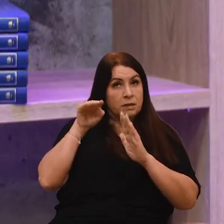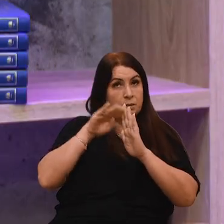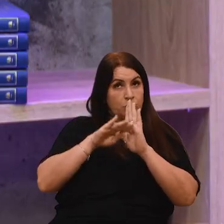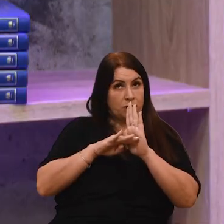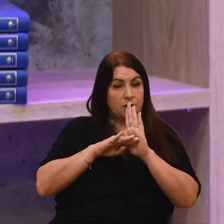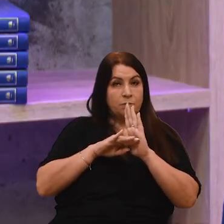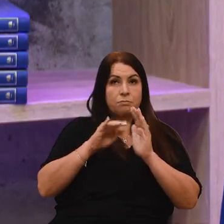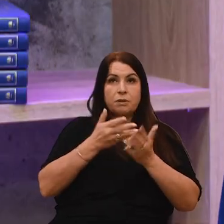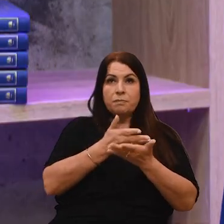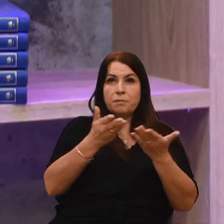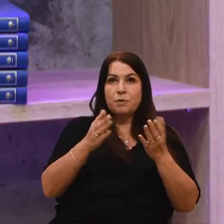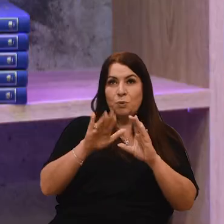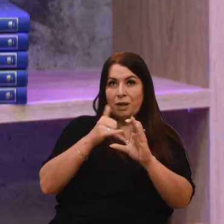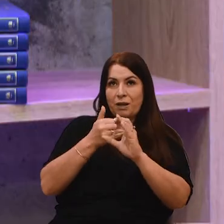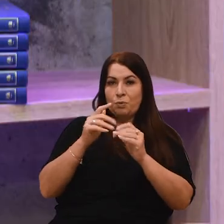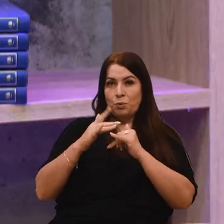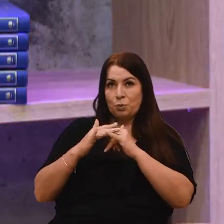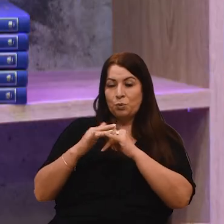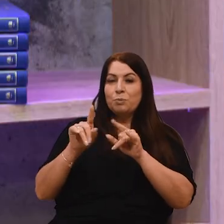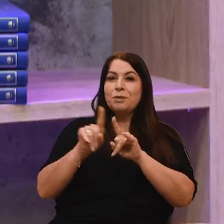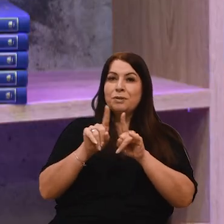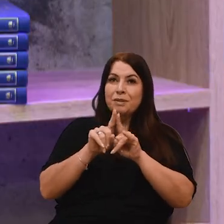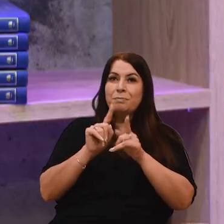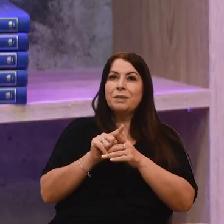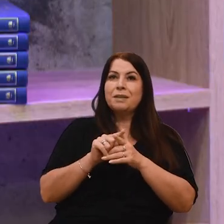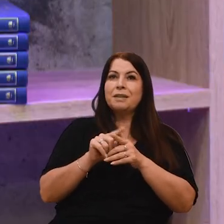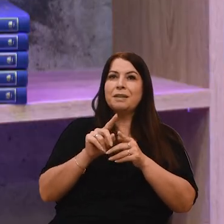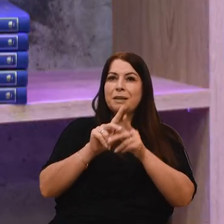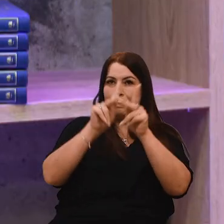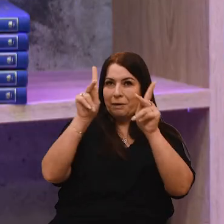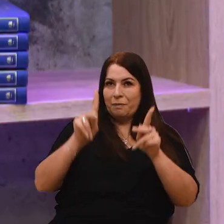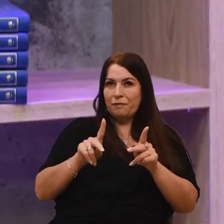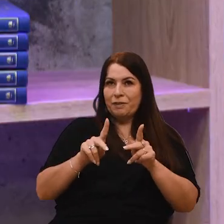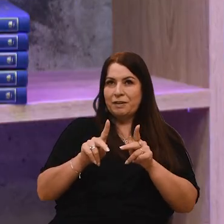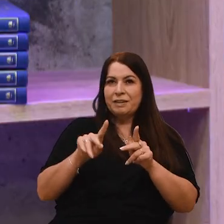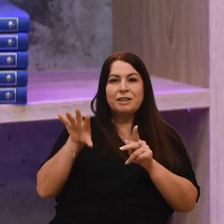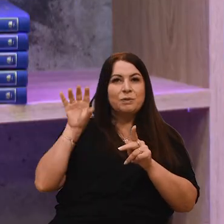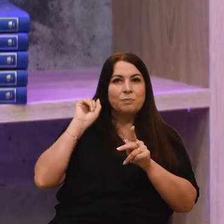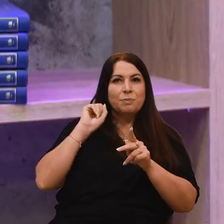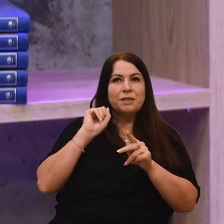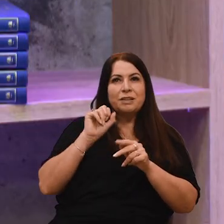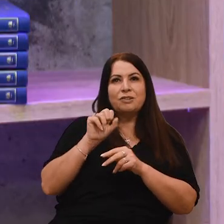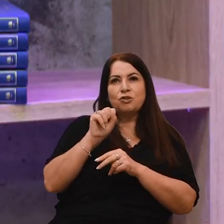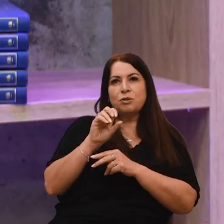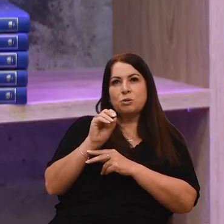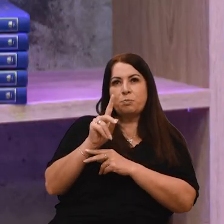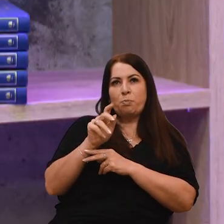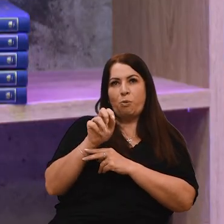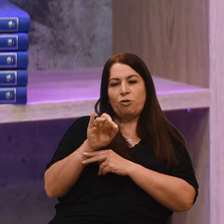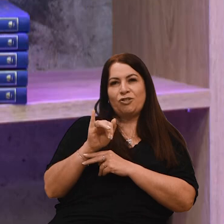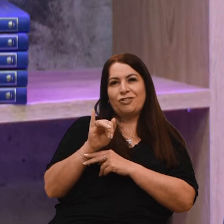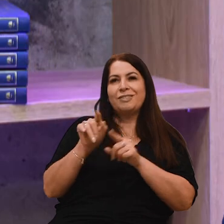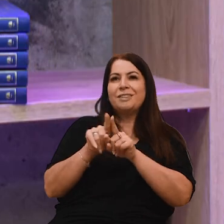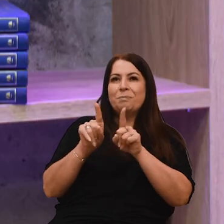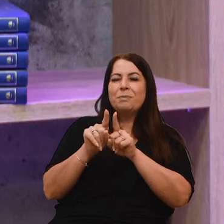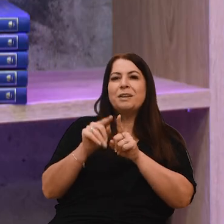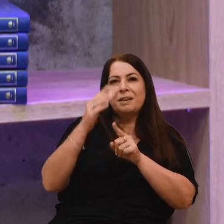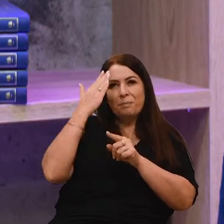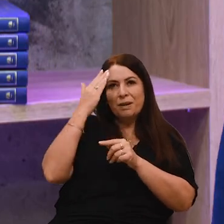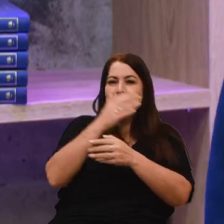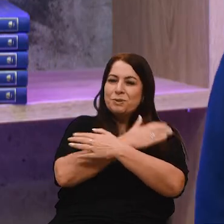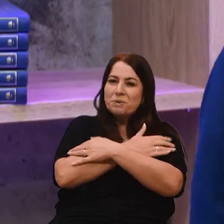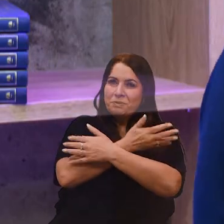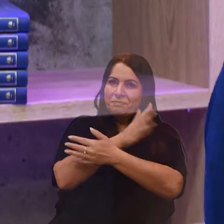ele fica disponível no canal do YouTube e também na plataforma de áudio Spotify. É isso, um abraço. Até mais. Tchau,